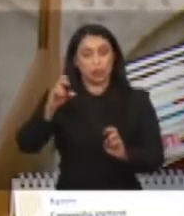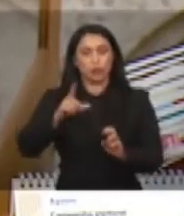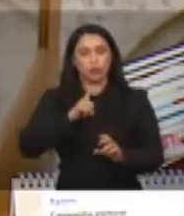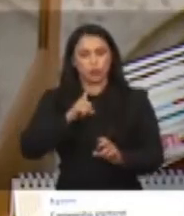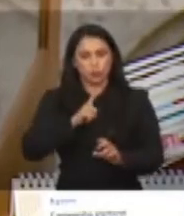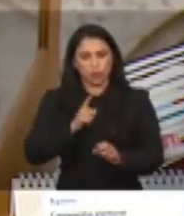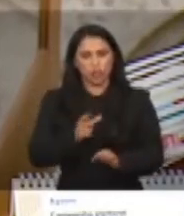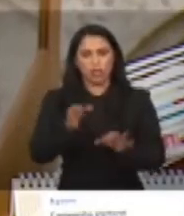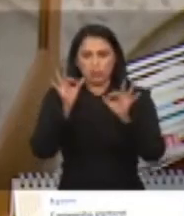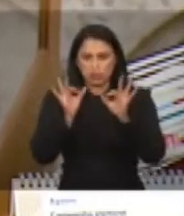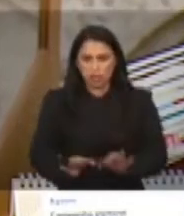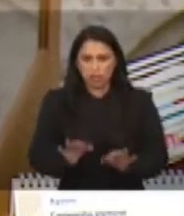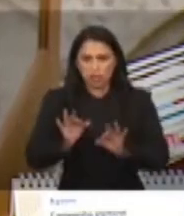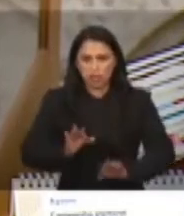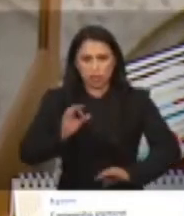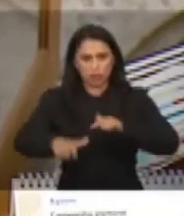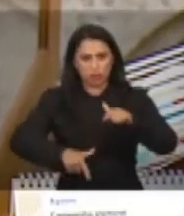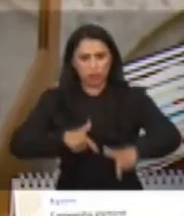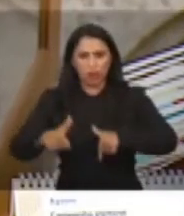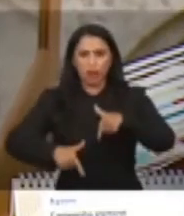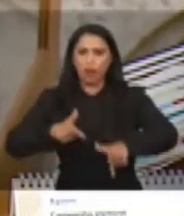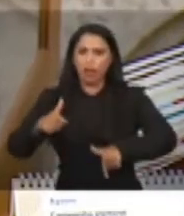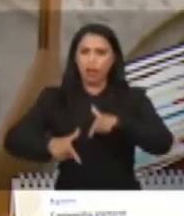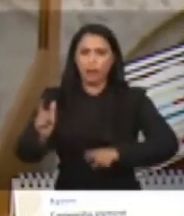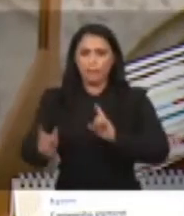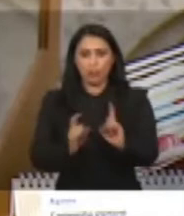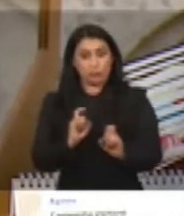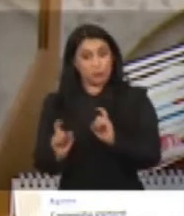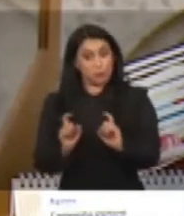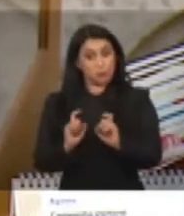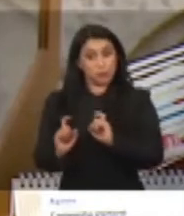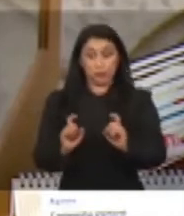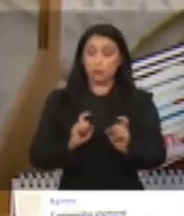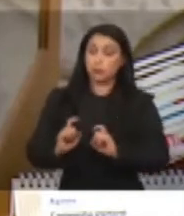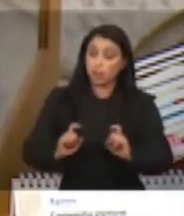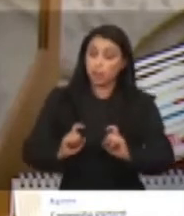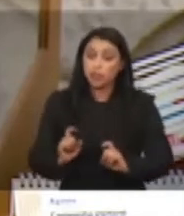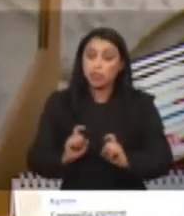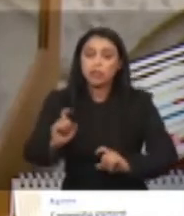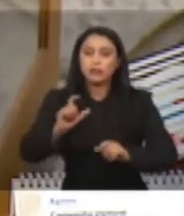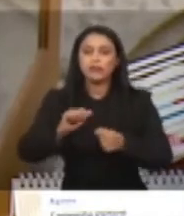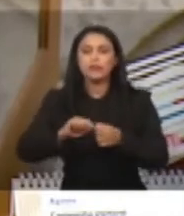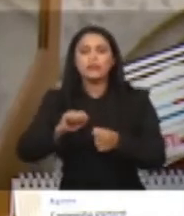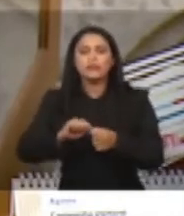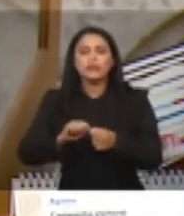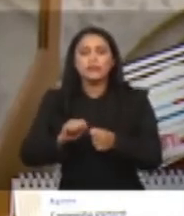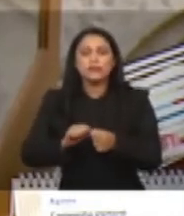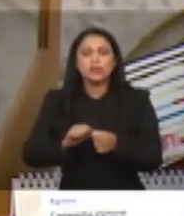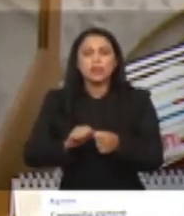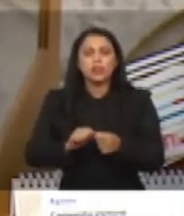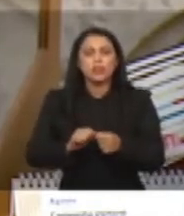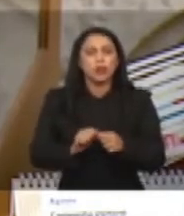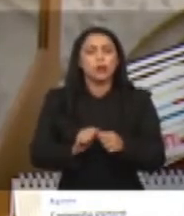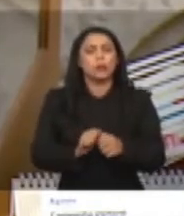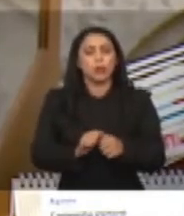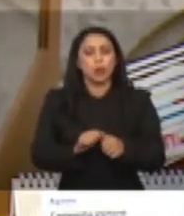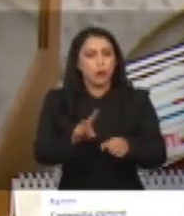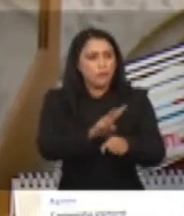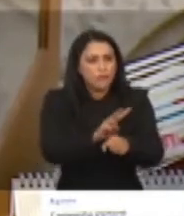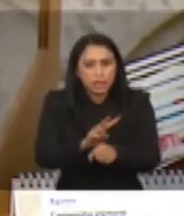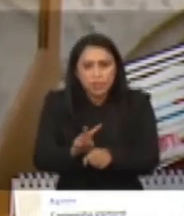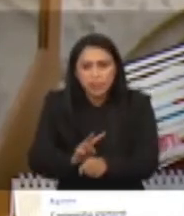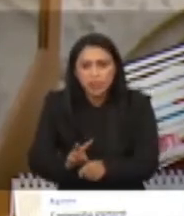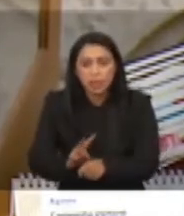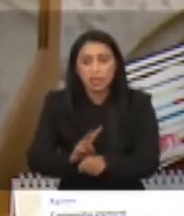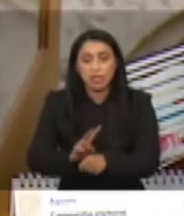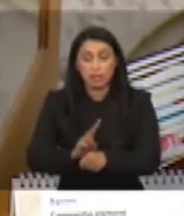disciplina atinente ao desempenho de atividade administrativa voltada ao exercício regular do poder de polícia, a